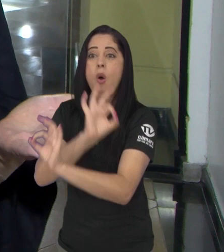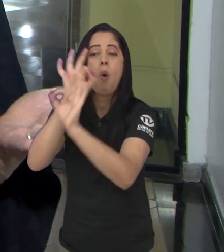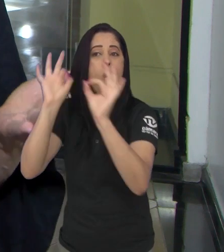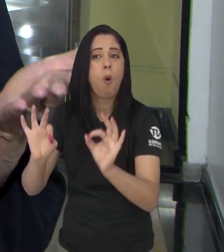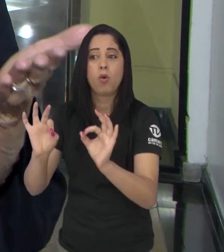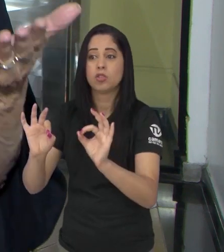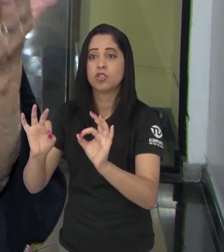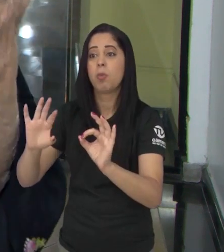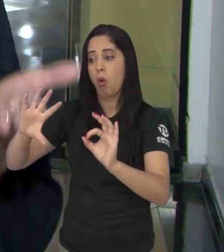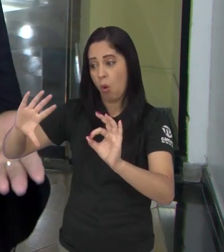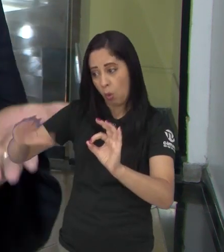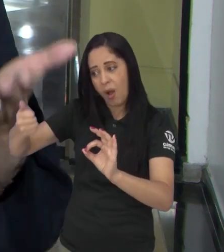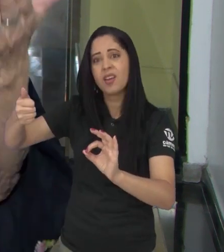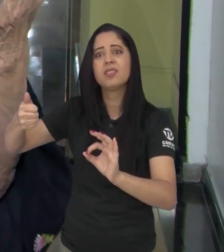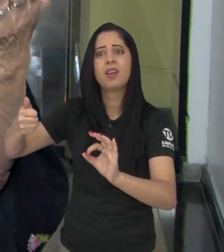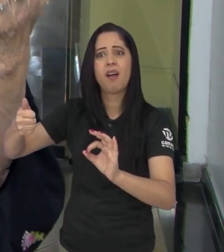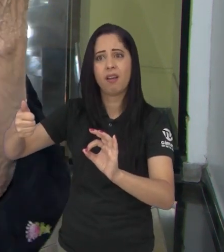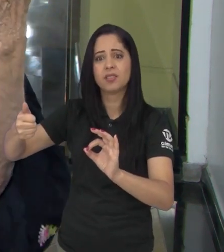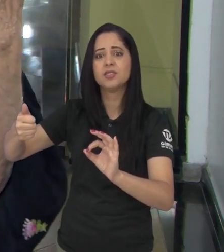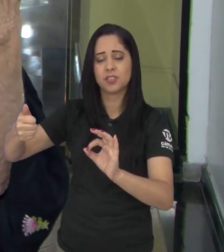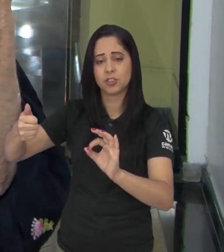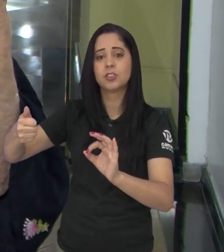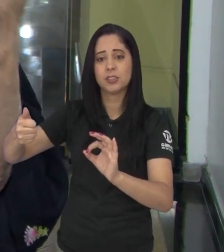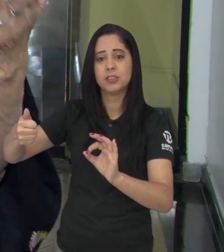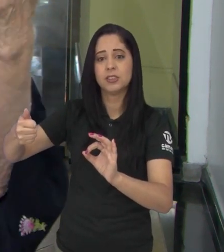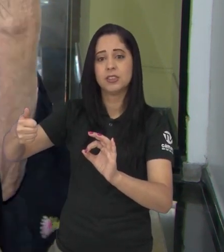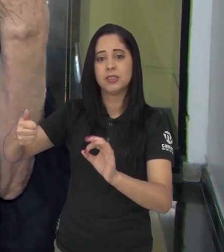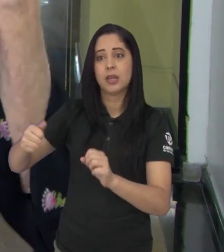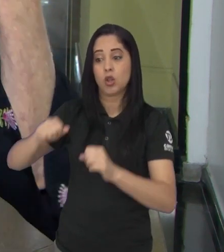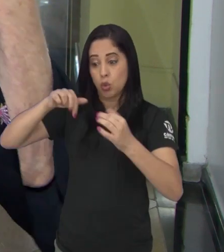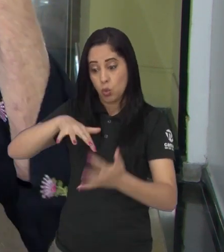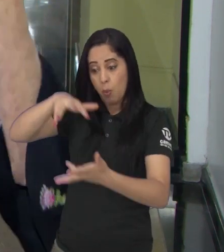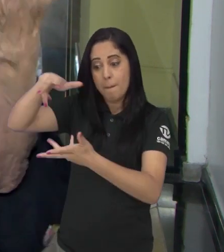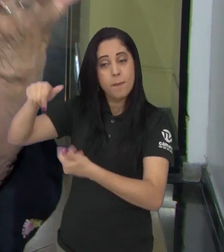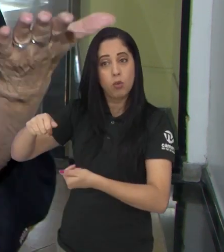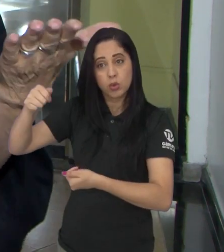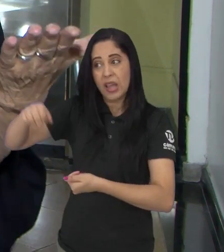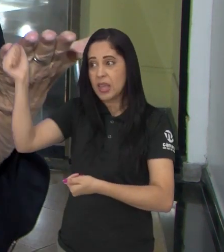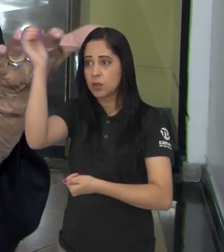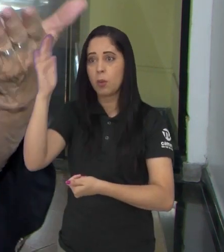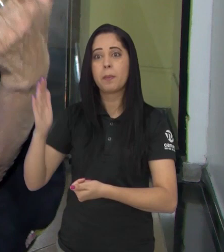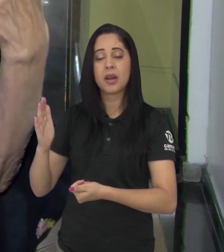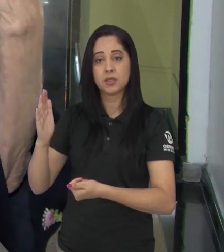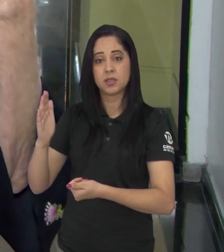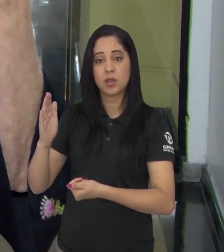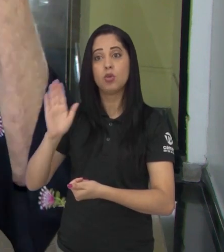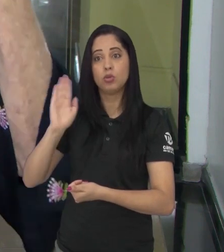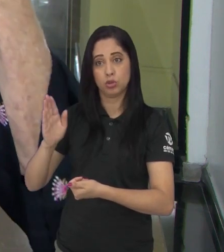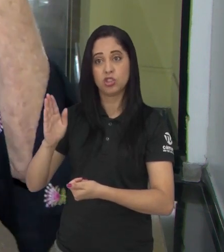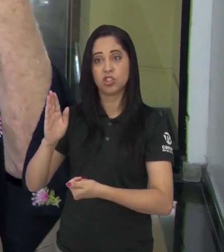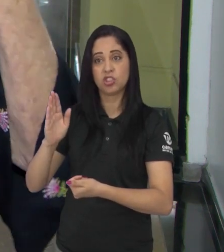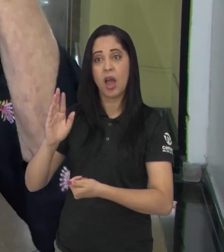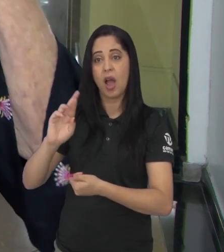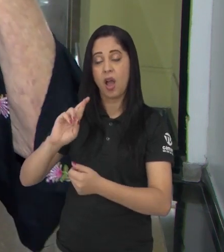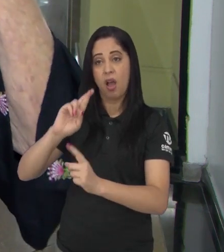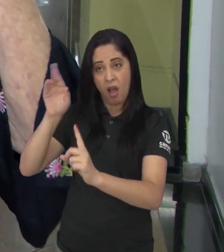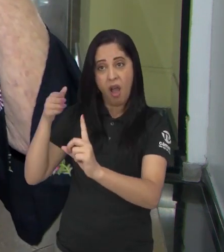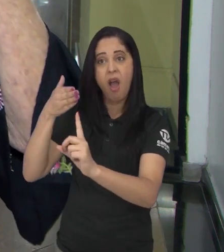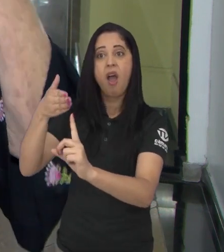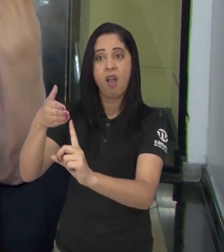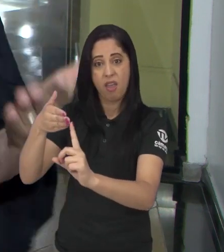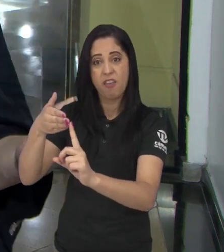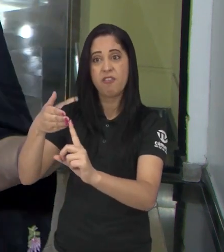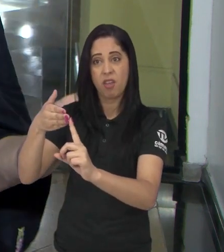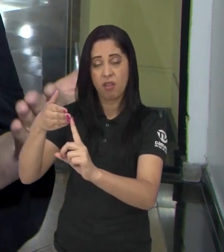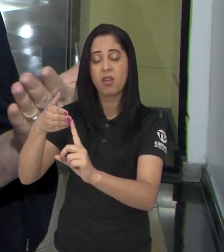melhor, de qualidade em termos de vacina, em qualidade de mundial, que nós fomos já